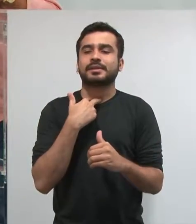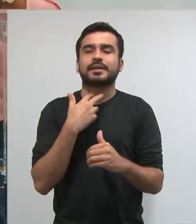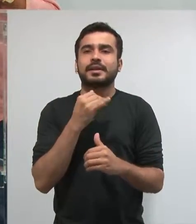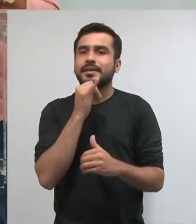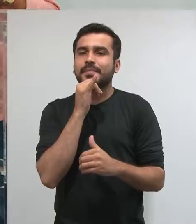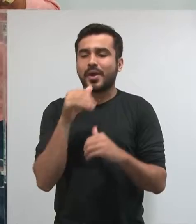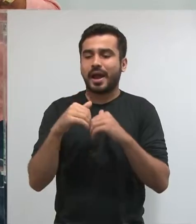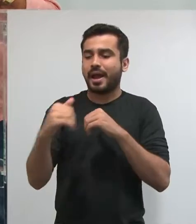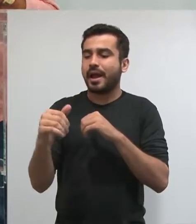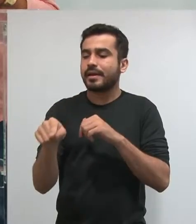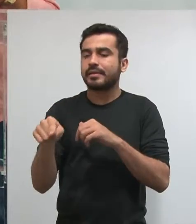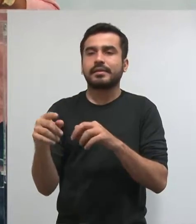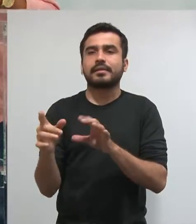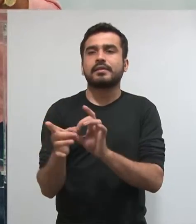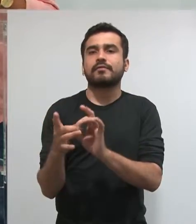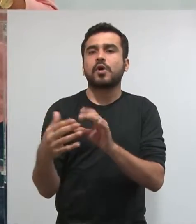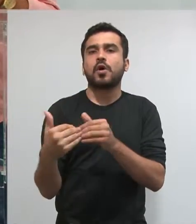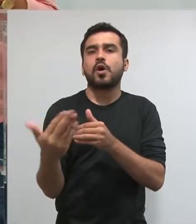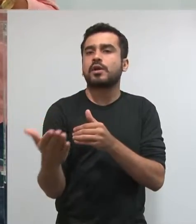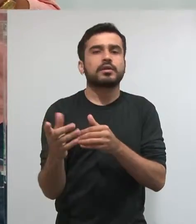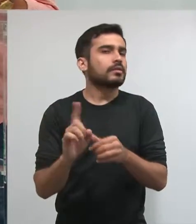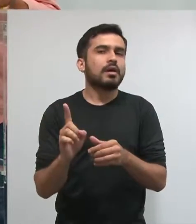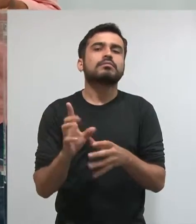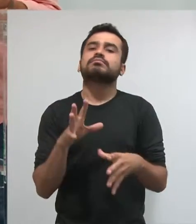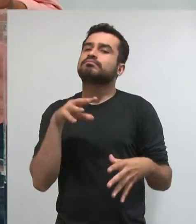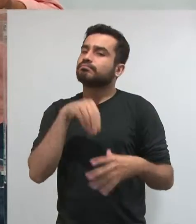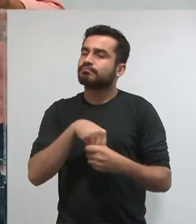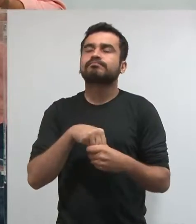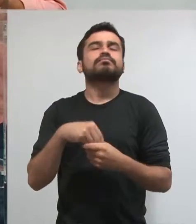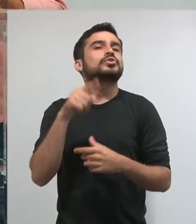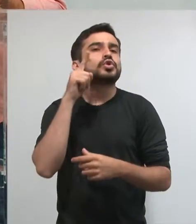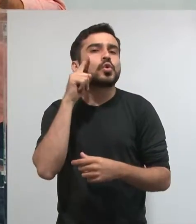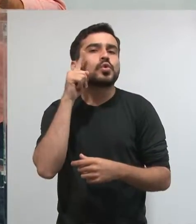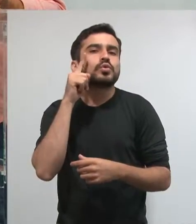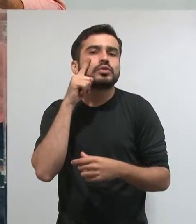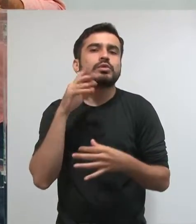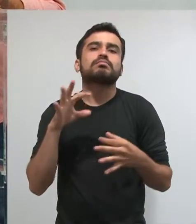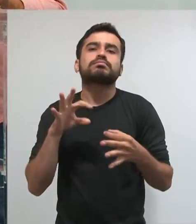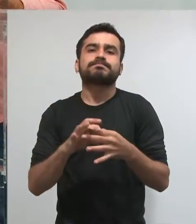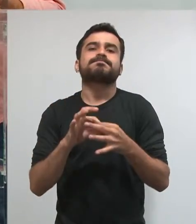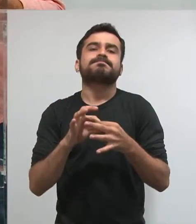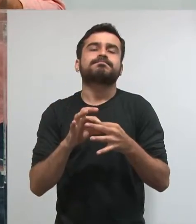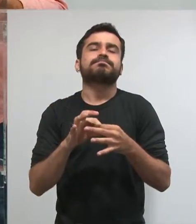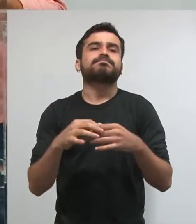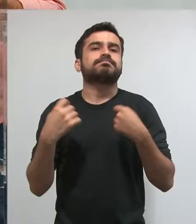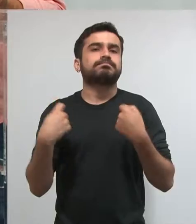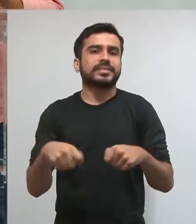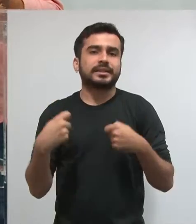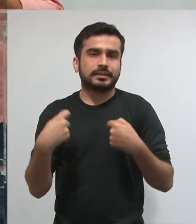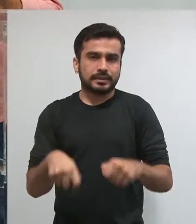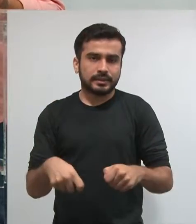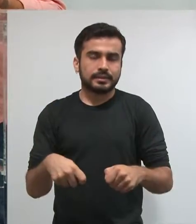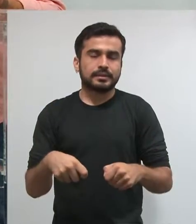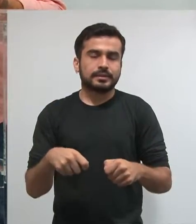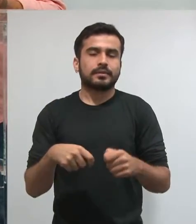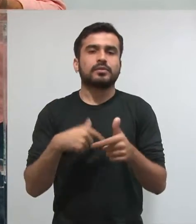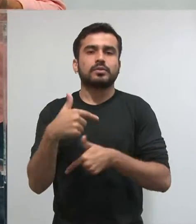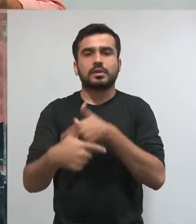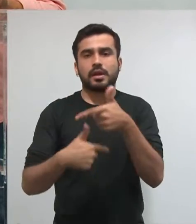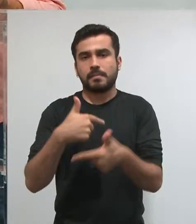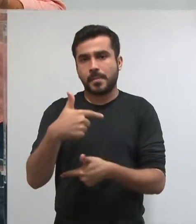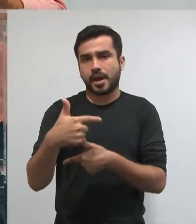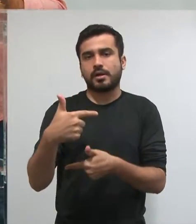coisa à parte. Ela deve estar dentro do dia a dia da ação pública, né, da ação governamental, da atuação dos